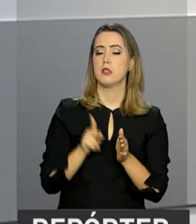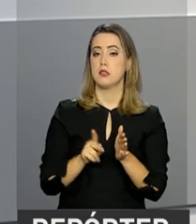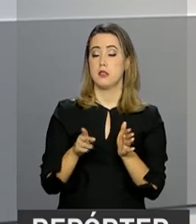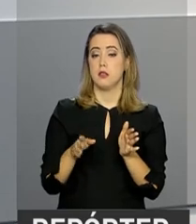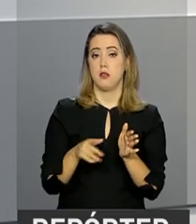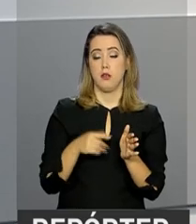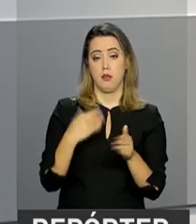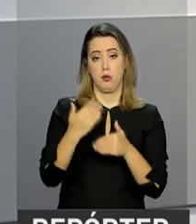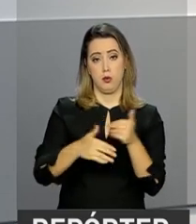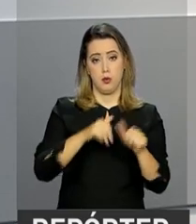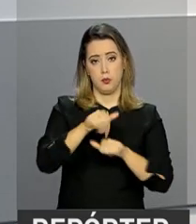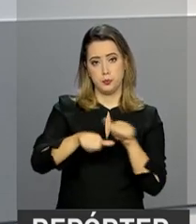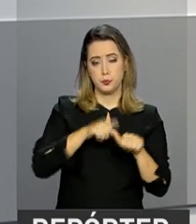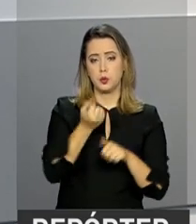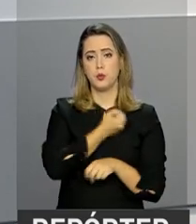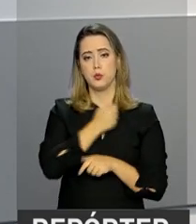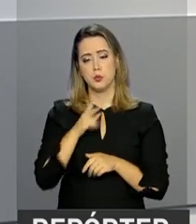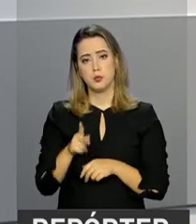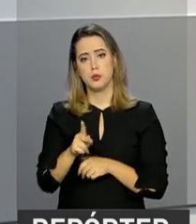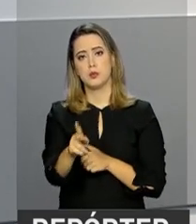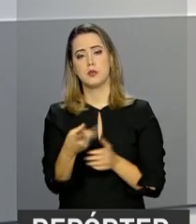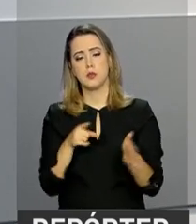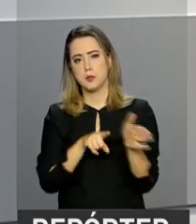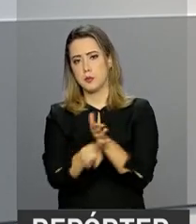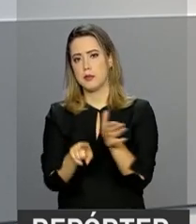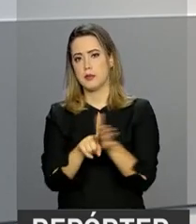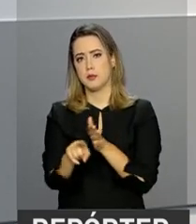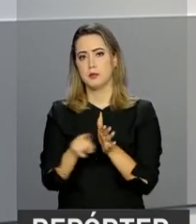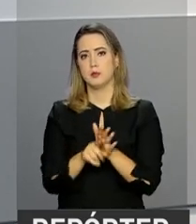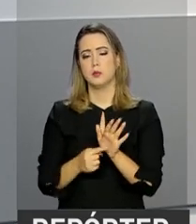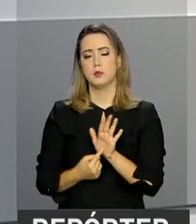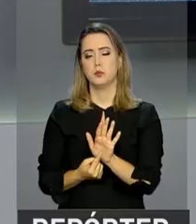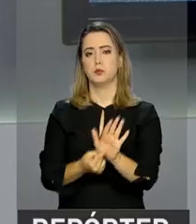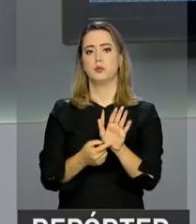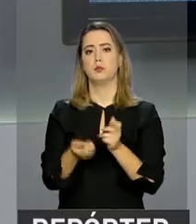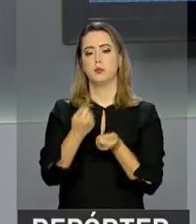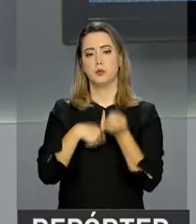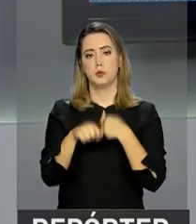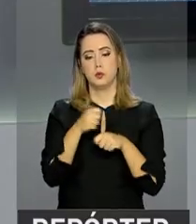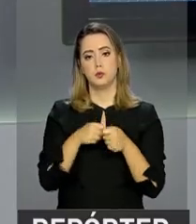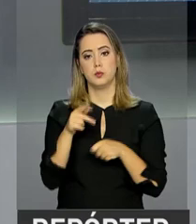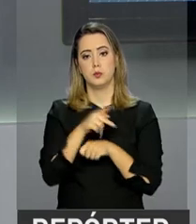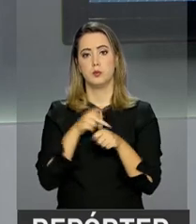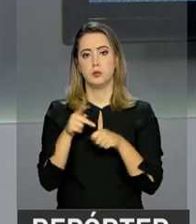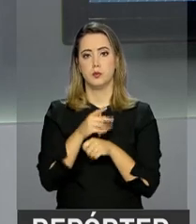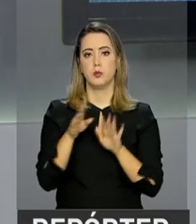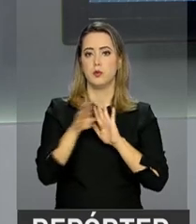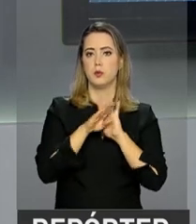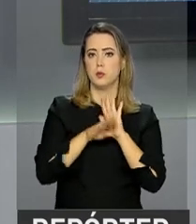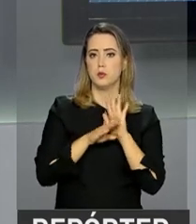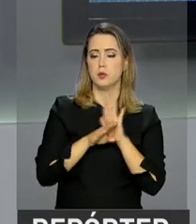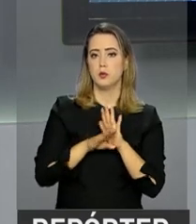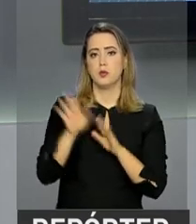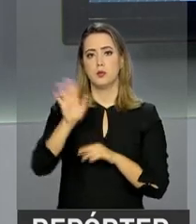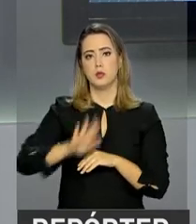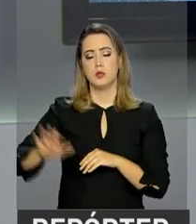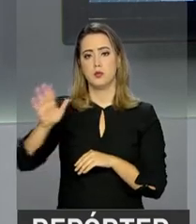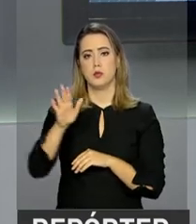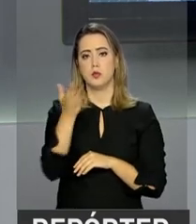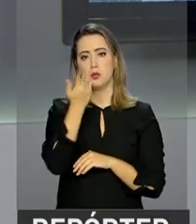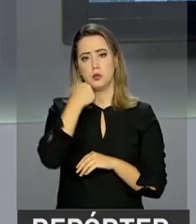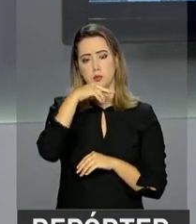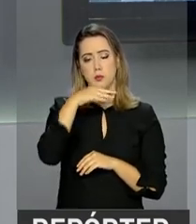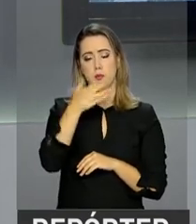mais detalhado e estruturado da situação econômica do país. O Programa Nacional de Alimentação Escolar é uma